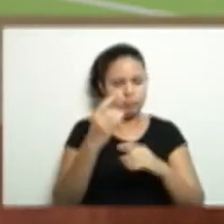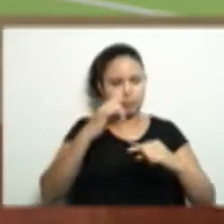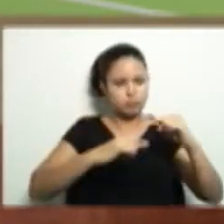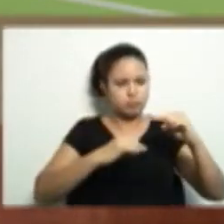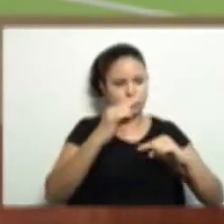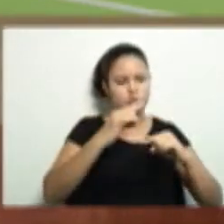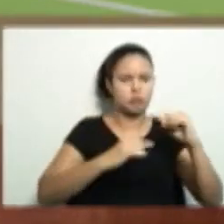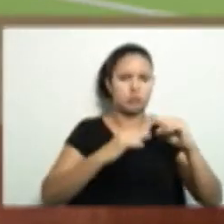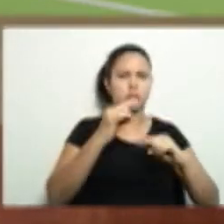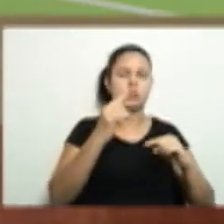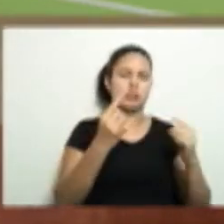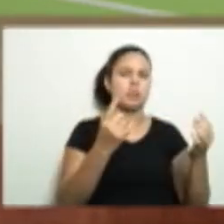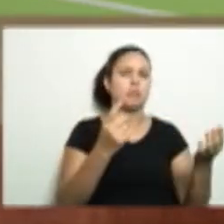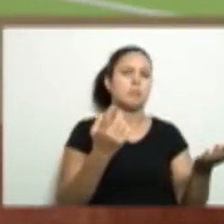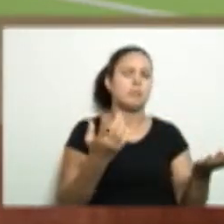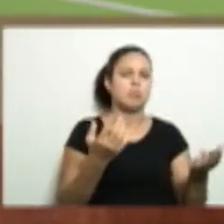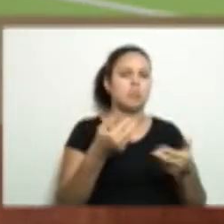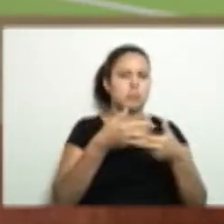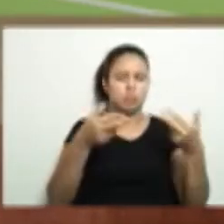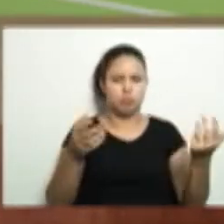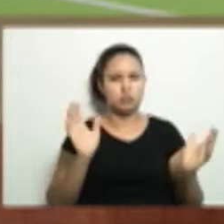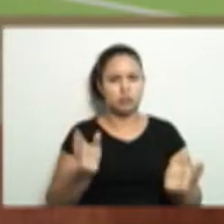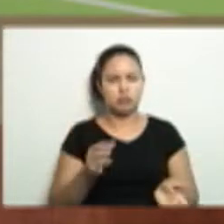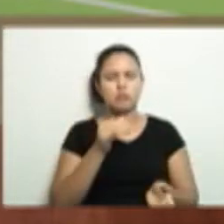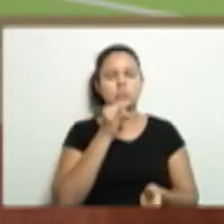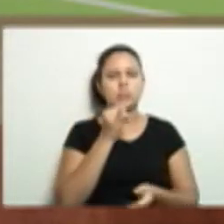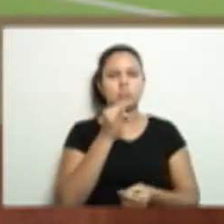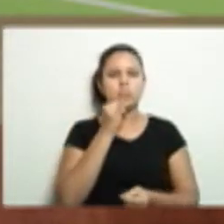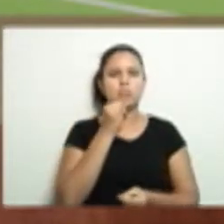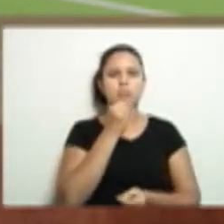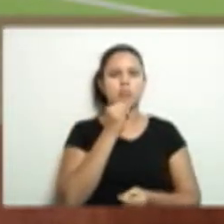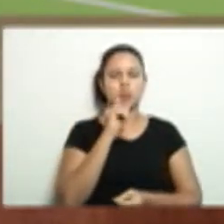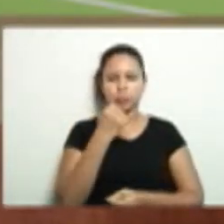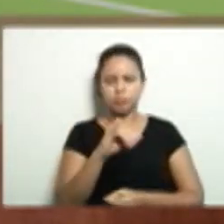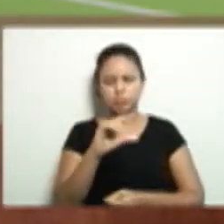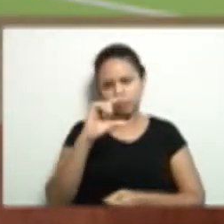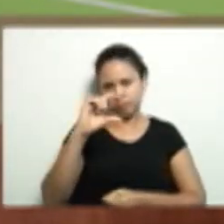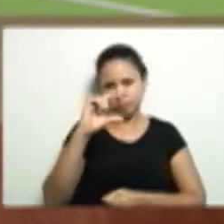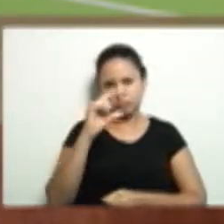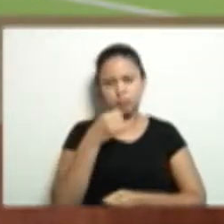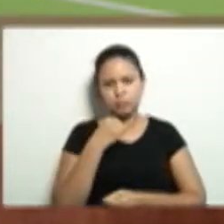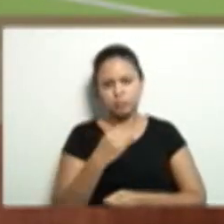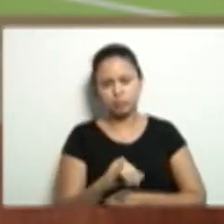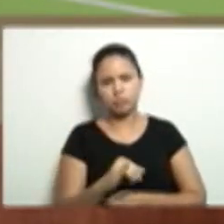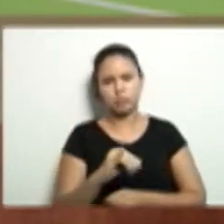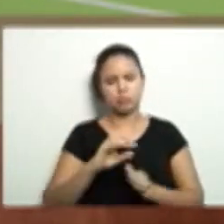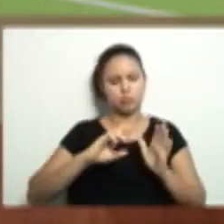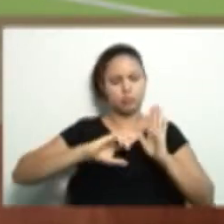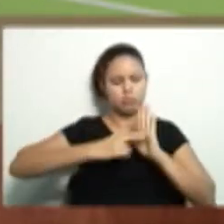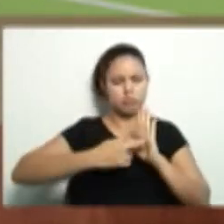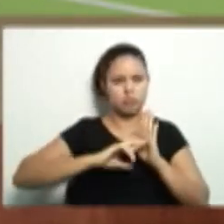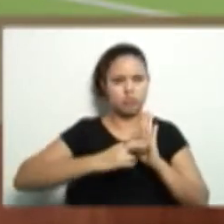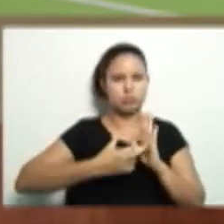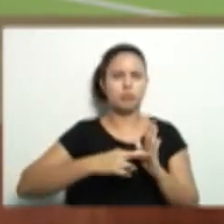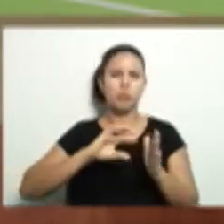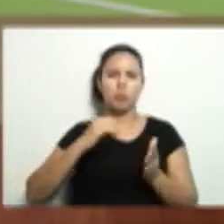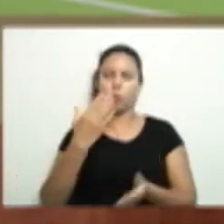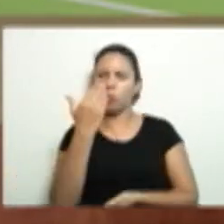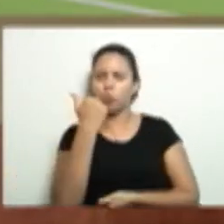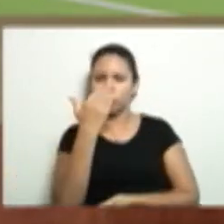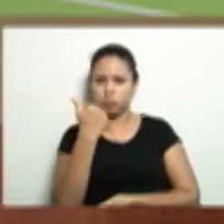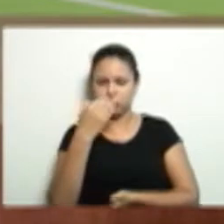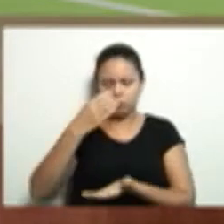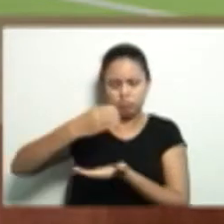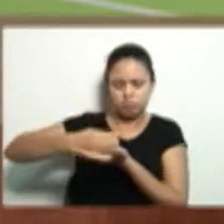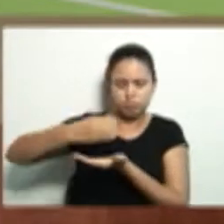materiais muito utilizados nas indústrias, nas peças, ou sejam esses produtos enlatados, que na nossa região há